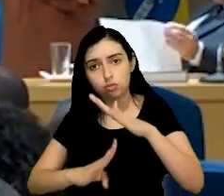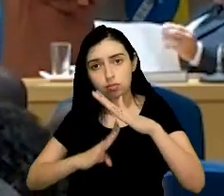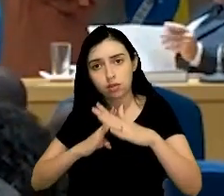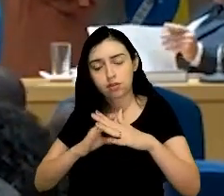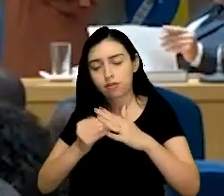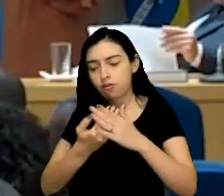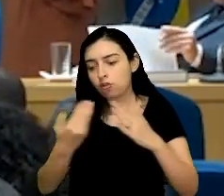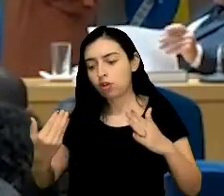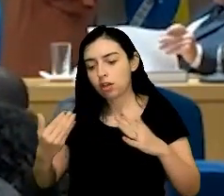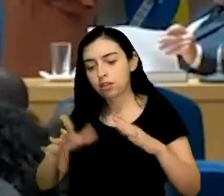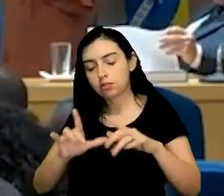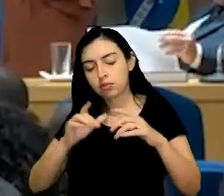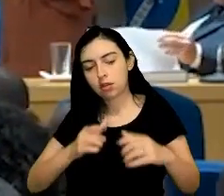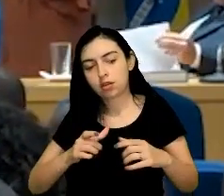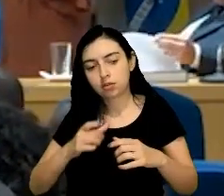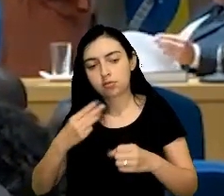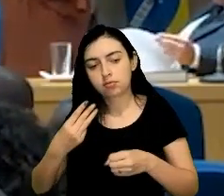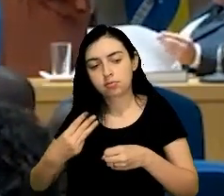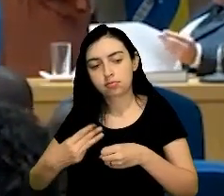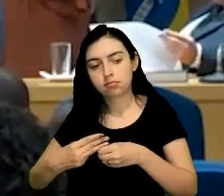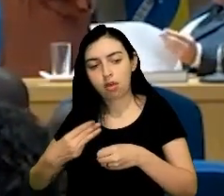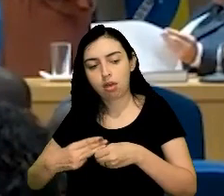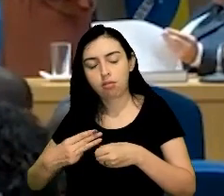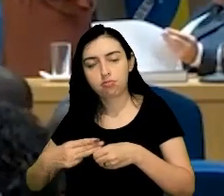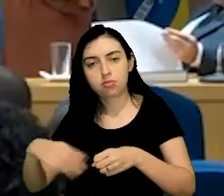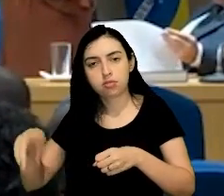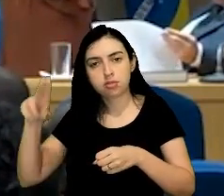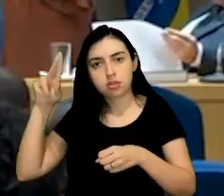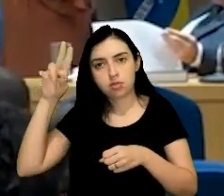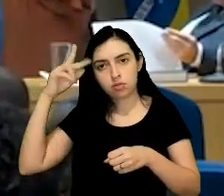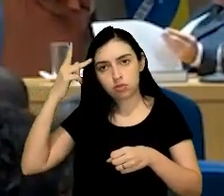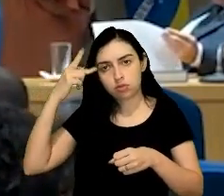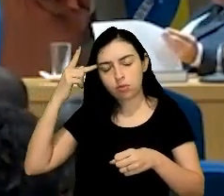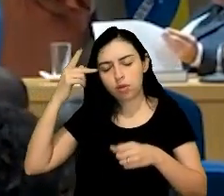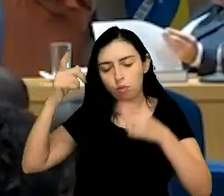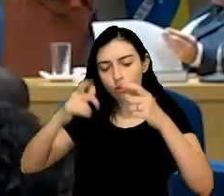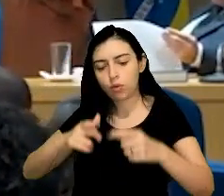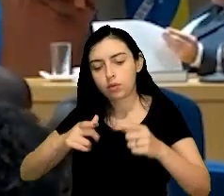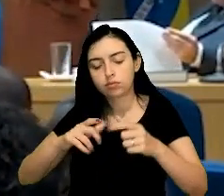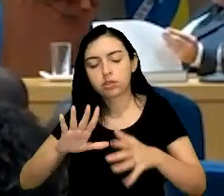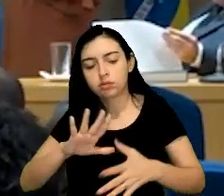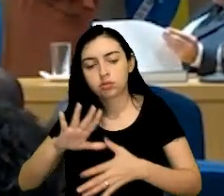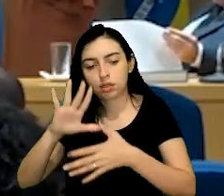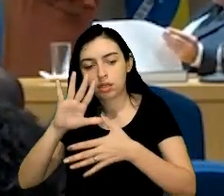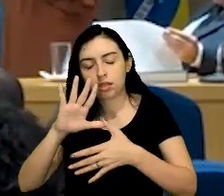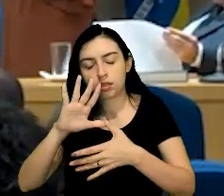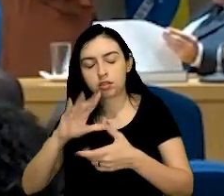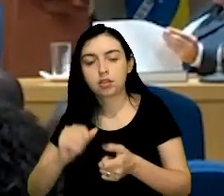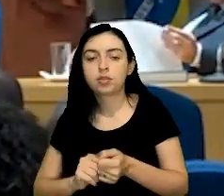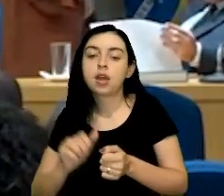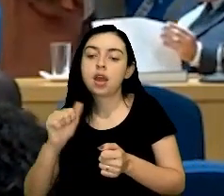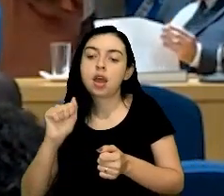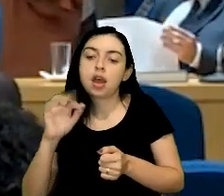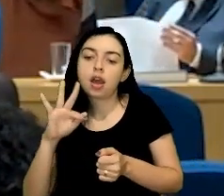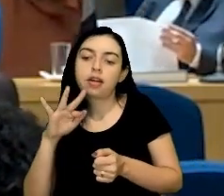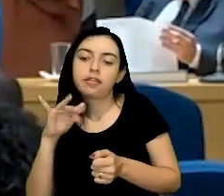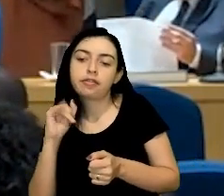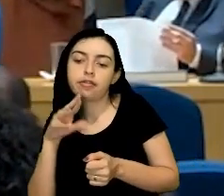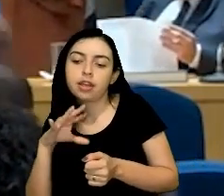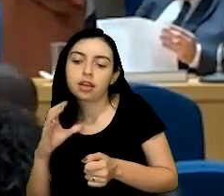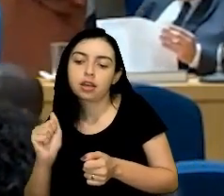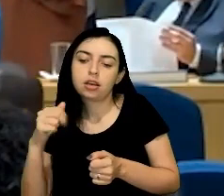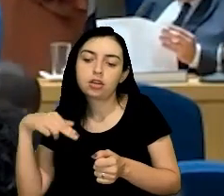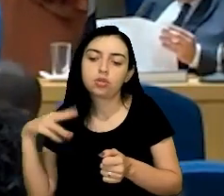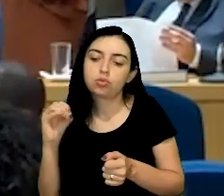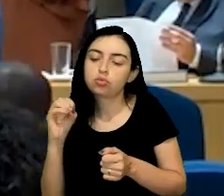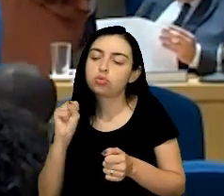metropolitana de São Paulo. Então, aonde estão os refugiados latino-americanos, os africanos, os asiáticos, aqui entram